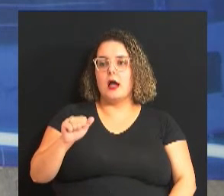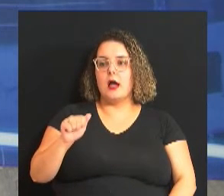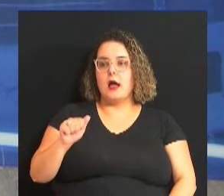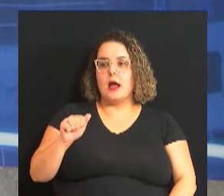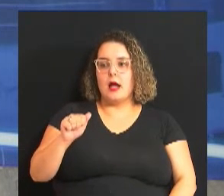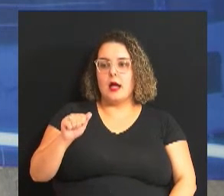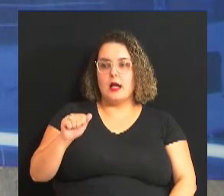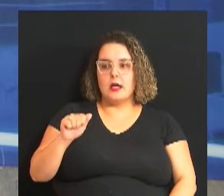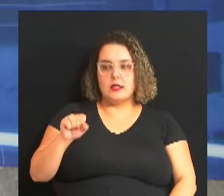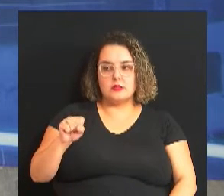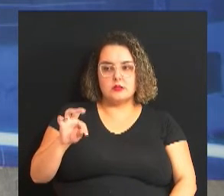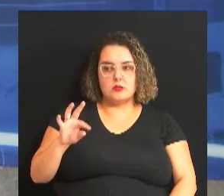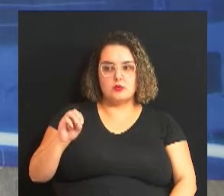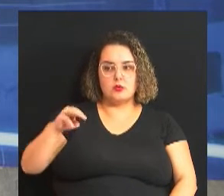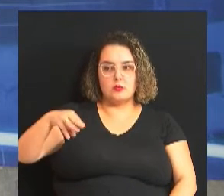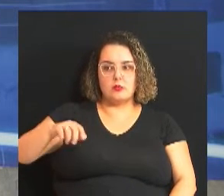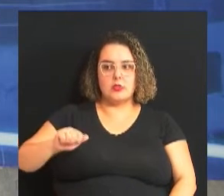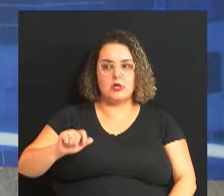uso?